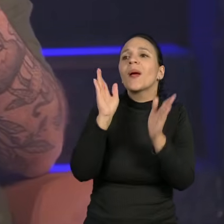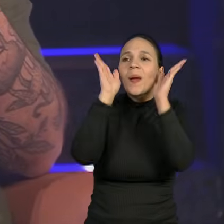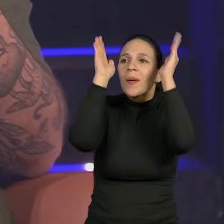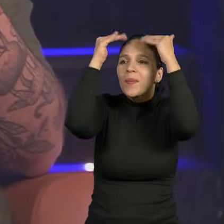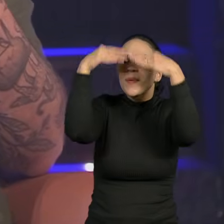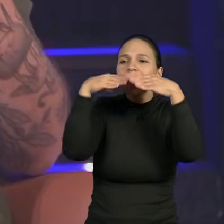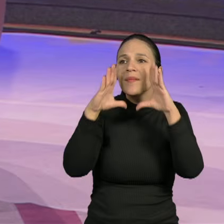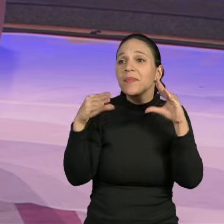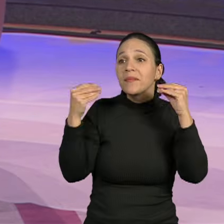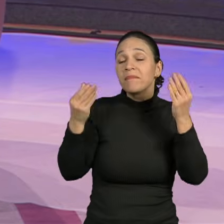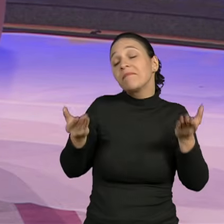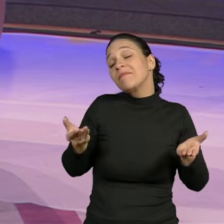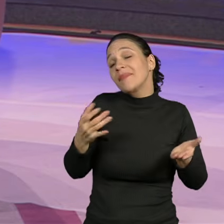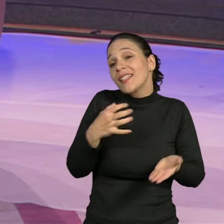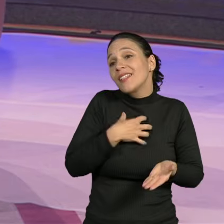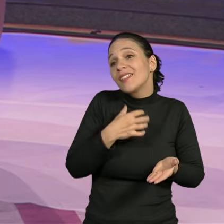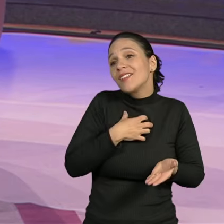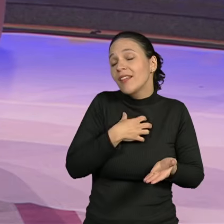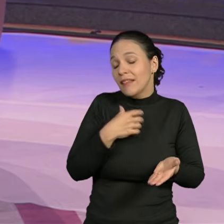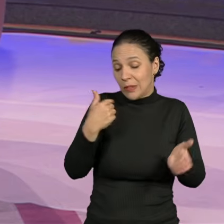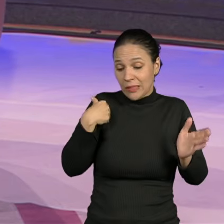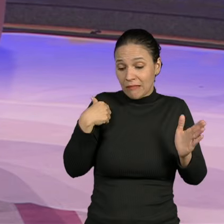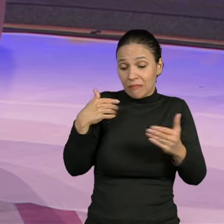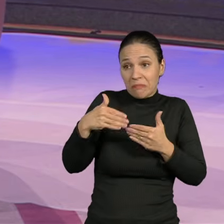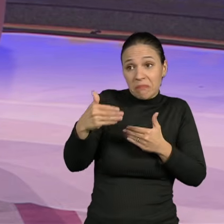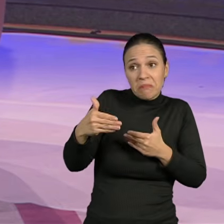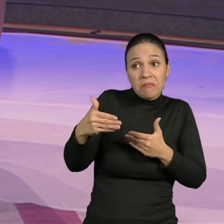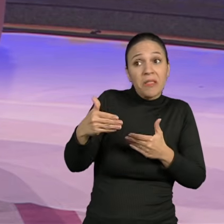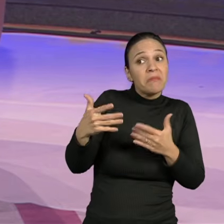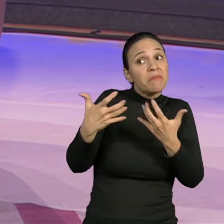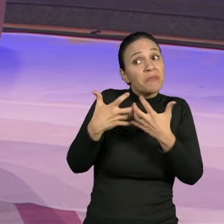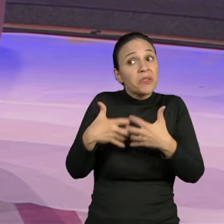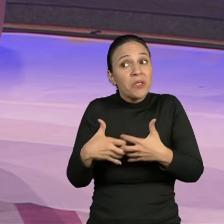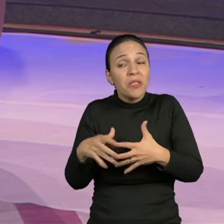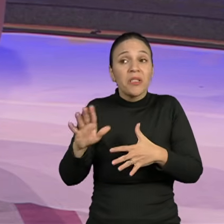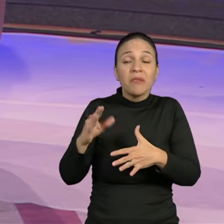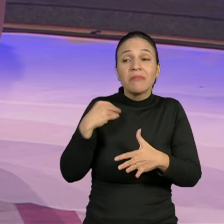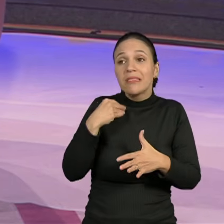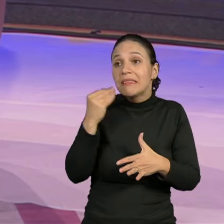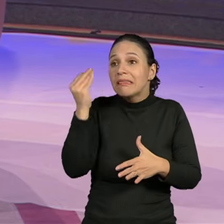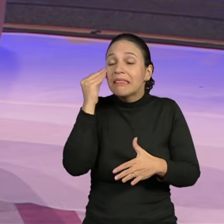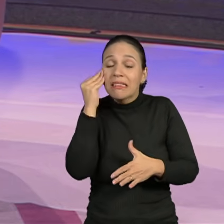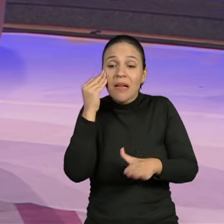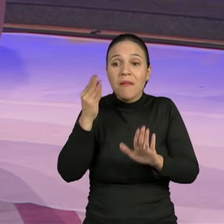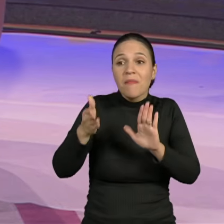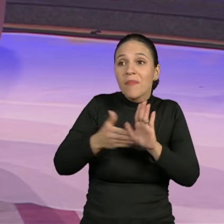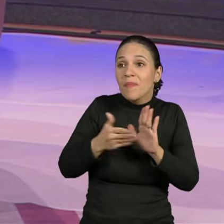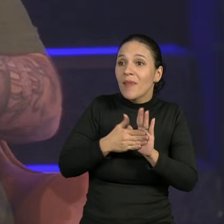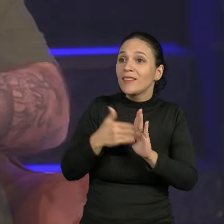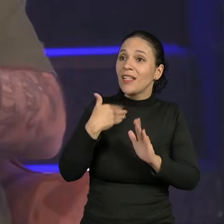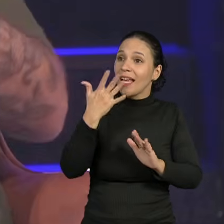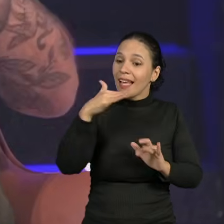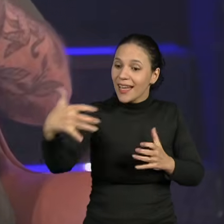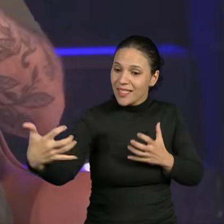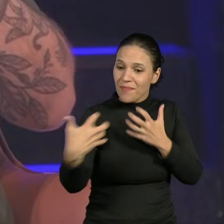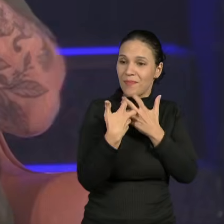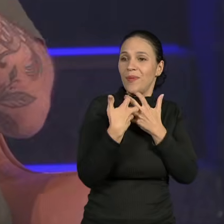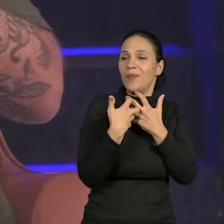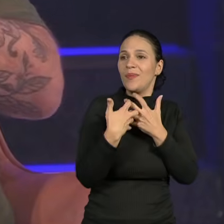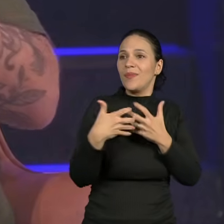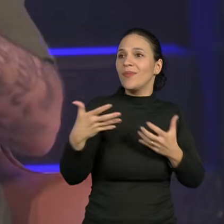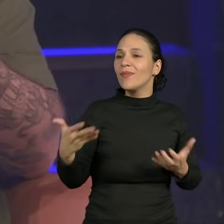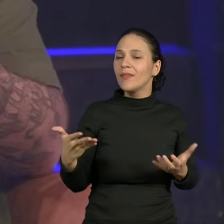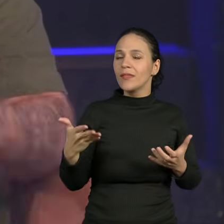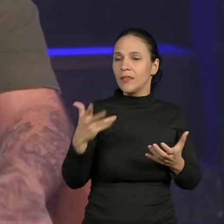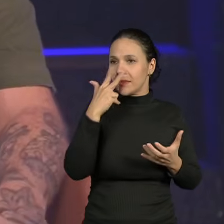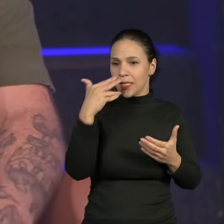essa forma de criar sem saber e criando soluções ali, junto com a própria criança, sabe, sem